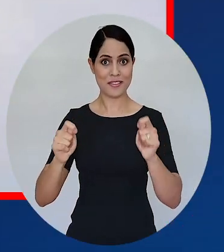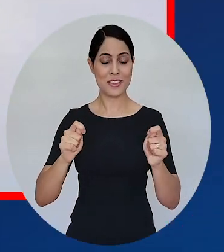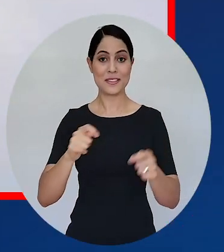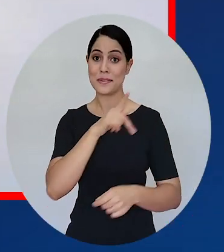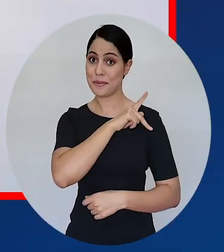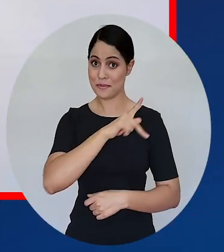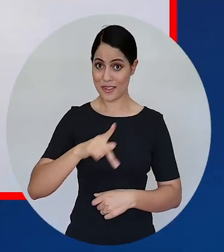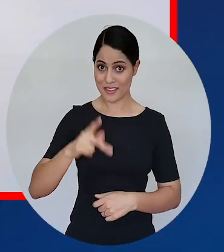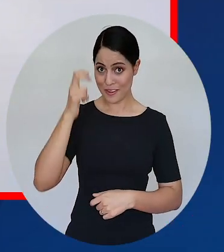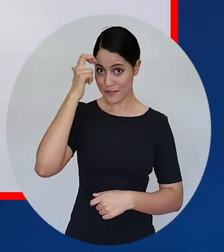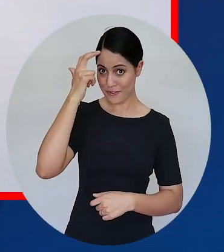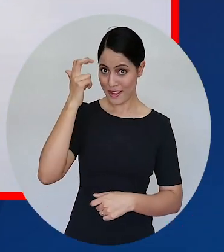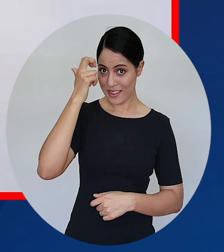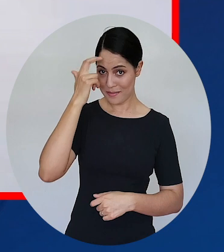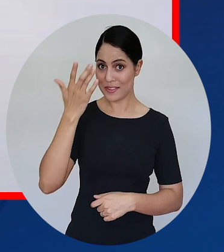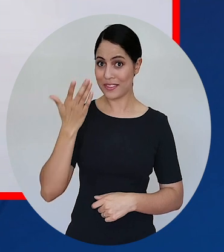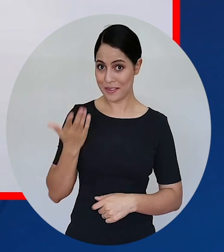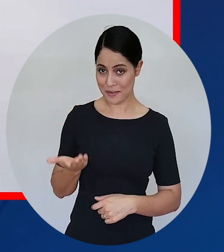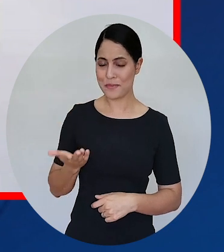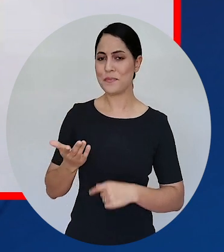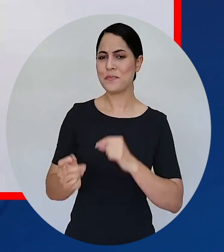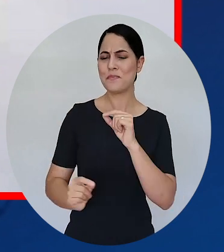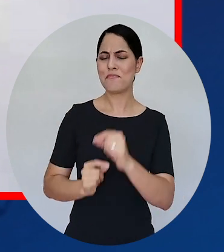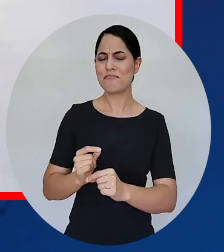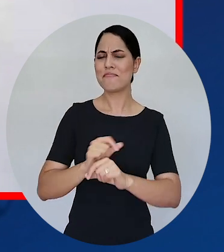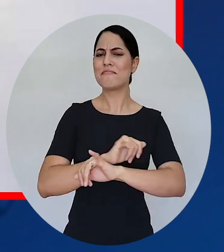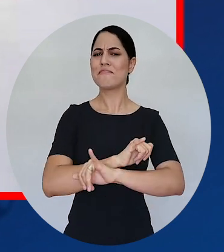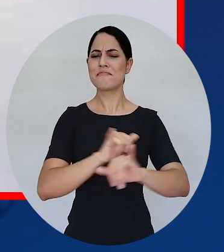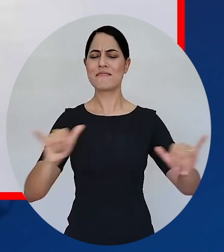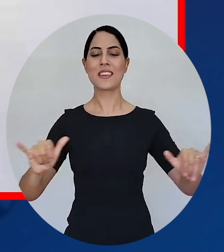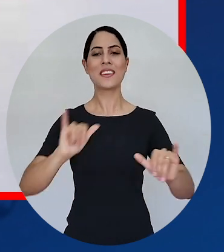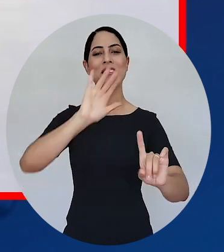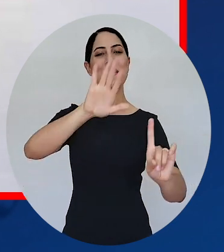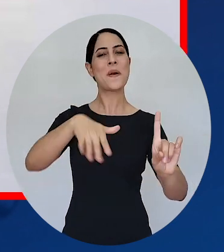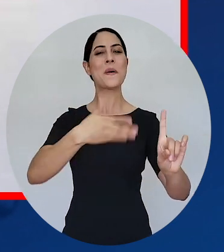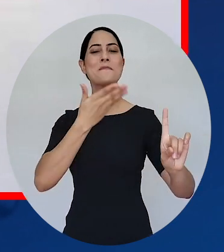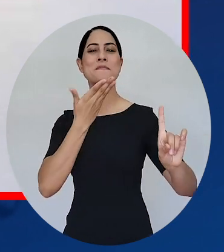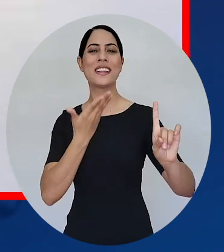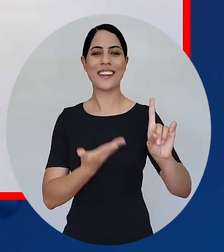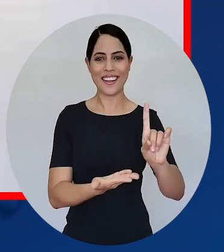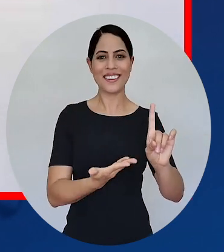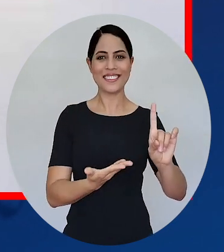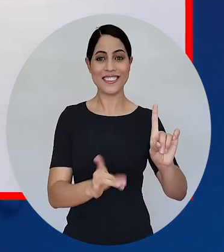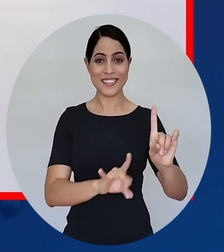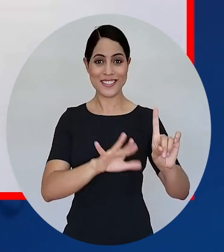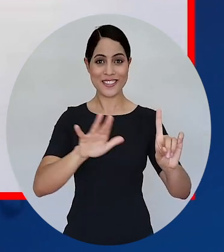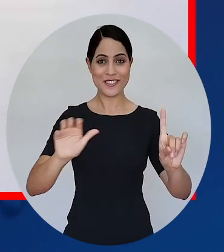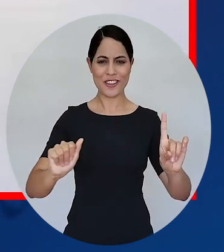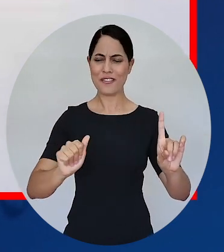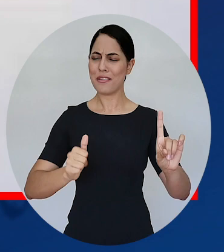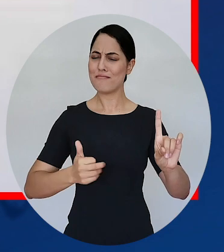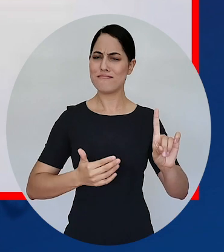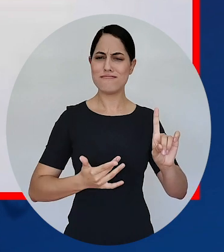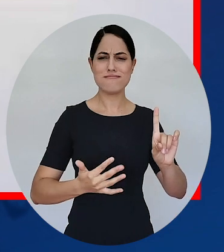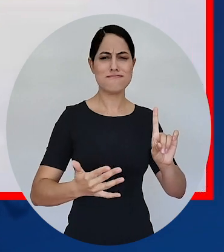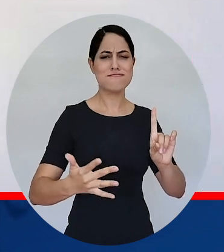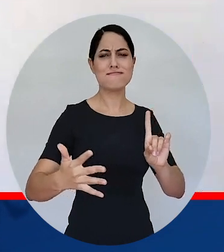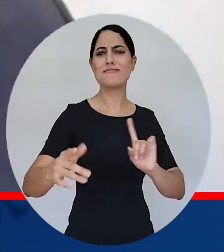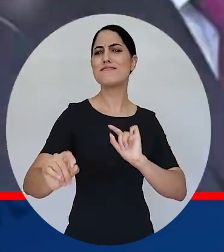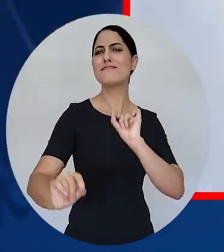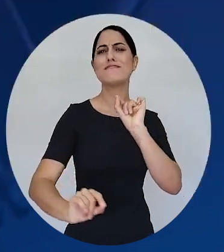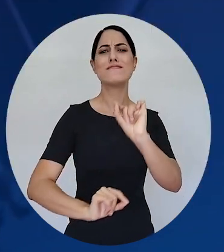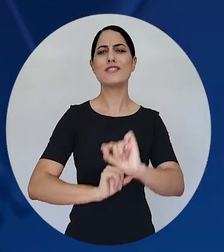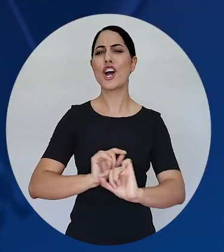Entrevistado pela revista, o presidente da Ordem, Felipe Santa Cruz, ressaltou que as homenagens desta data também